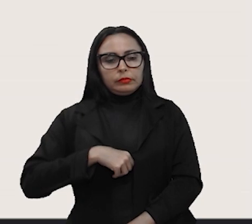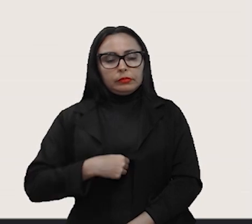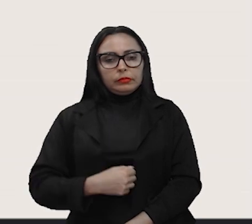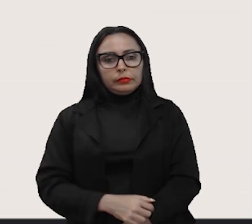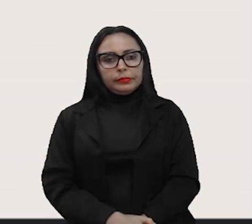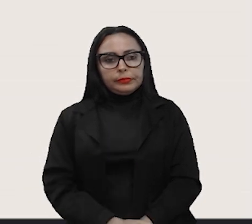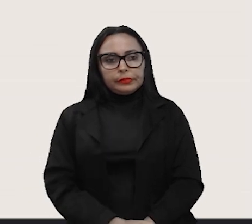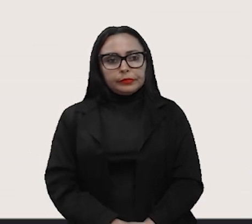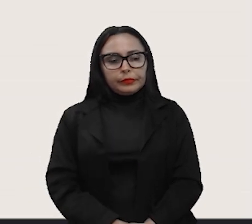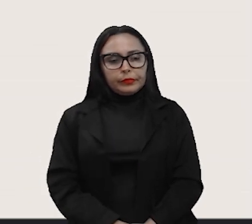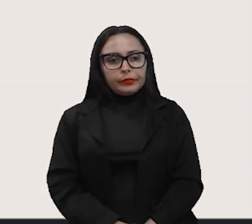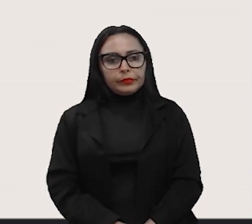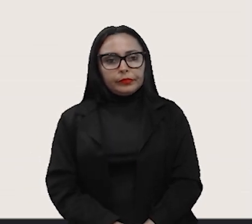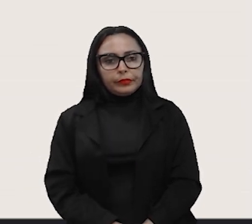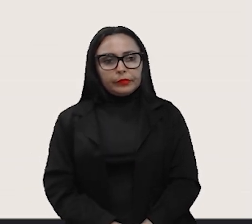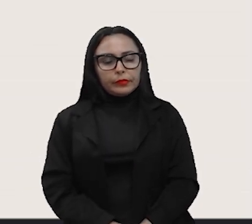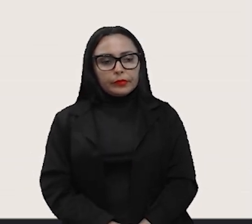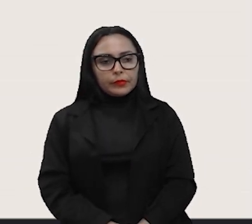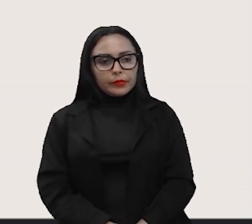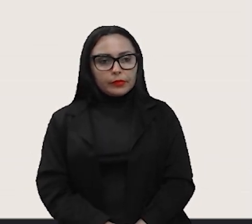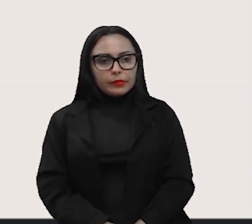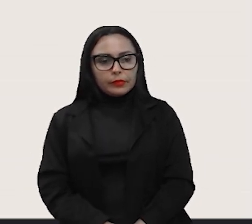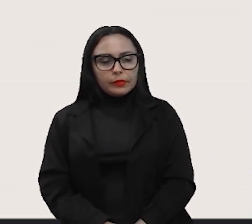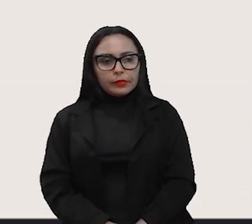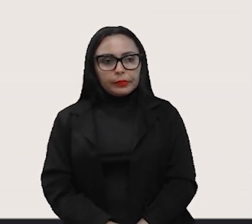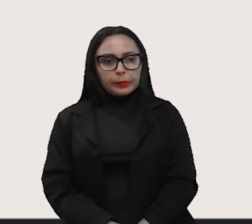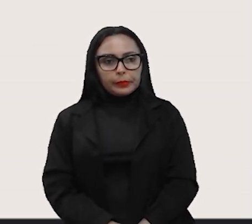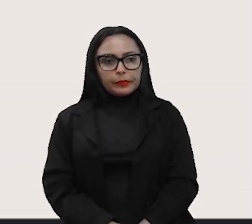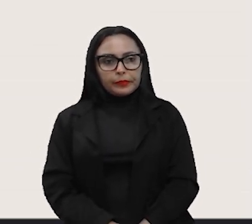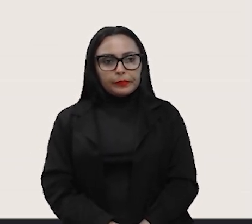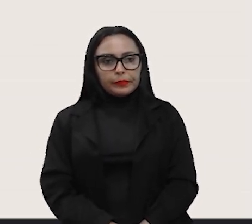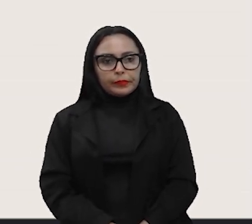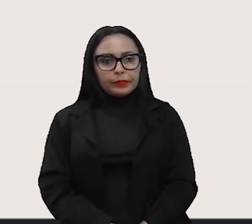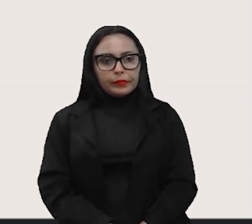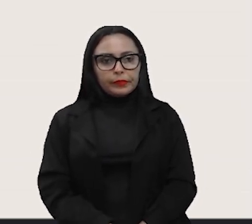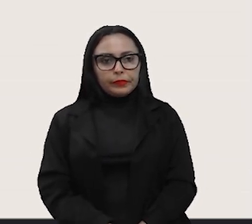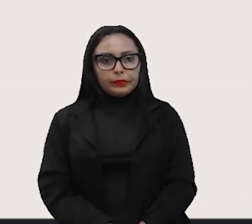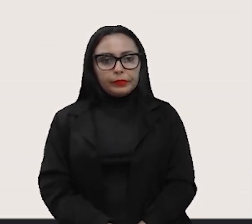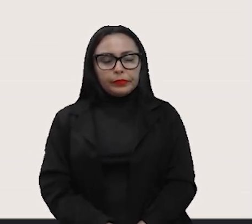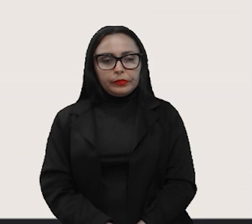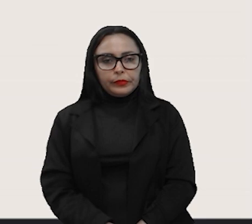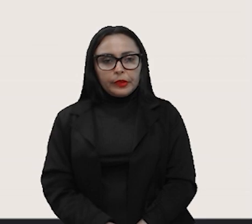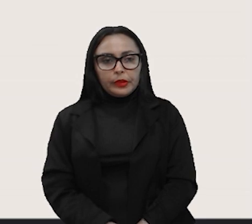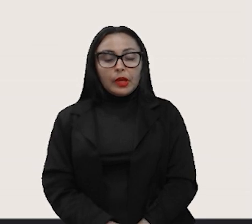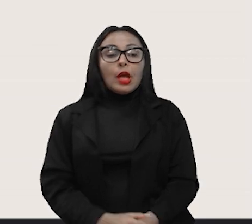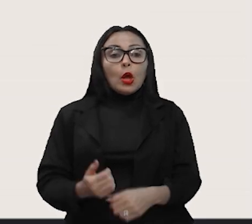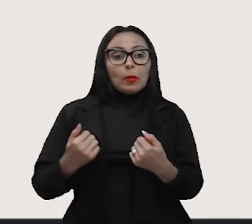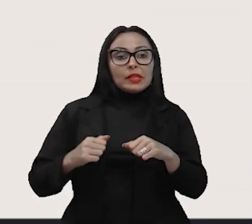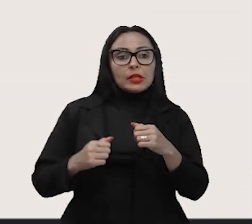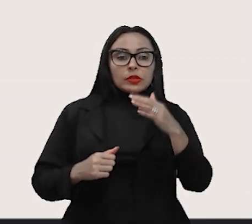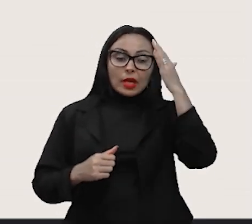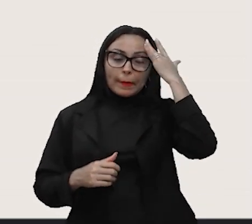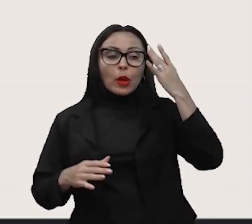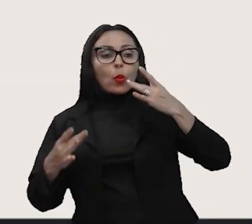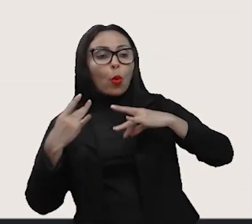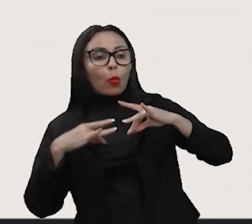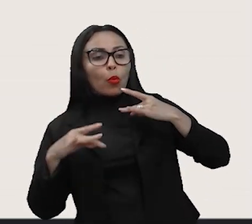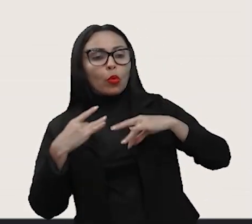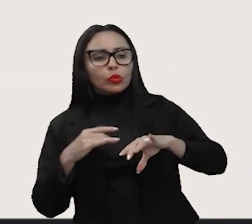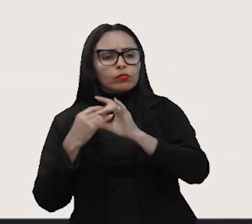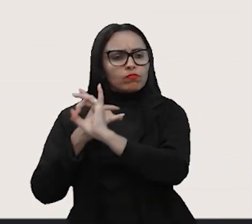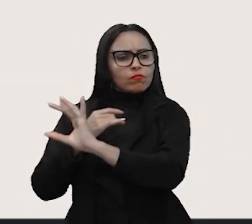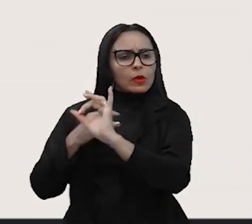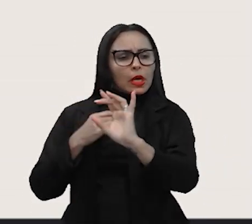que são as paratireoides. Aí você pode dizer assim, tá, o que é que eu vou ter que saber? Você vai ter que saber os hormônios que cada uma produz. Por exemplo,